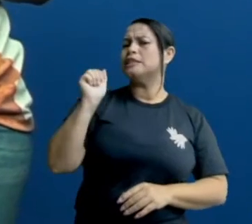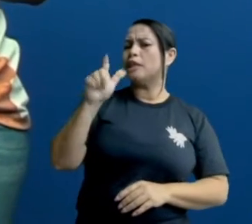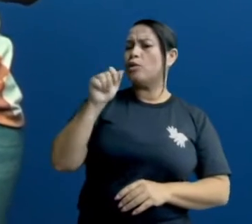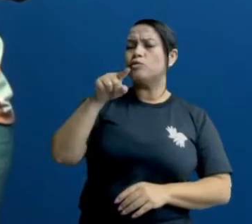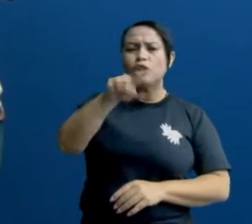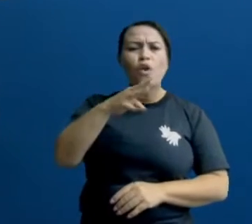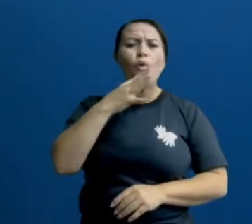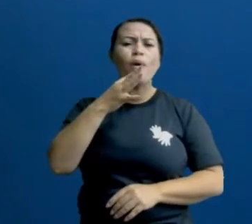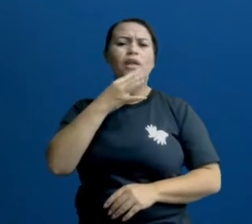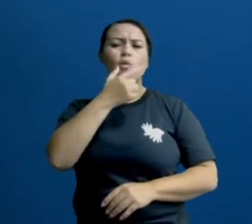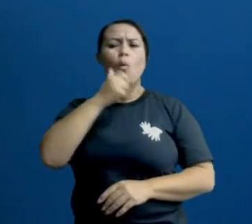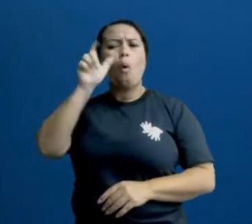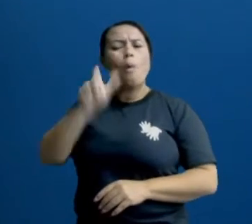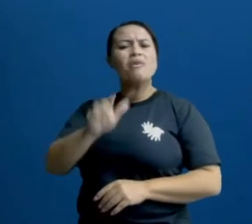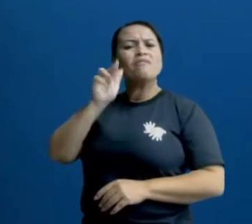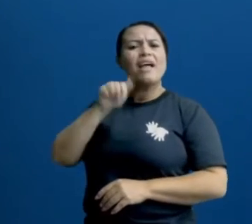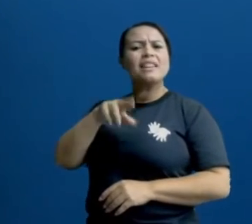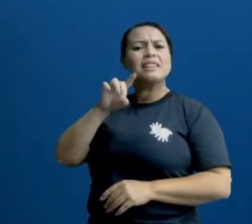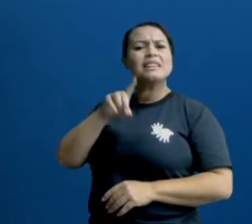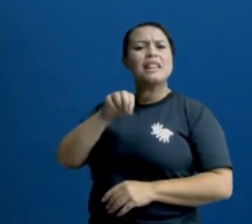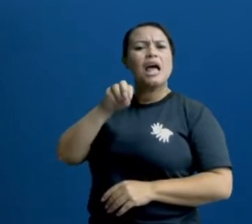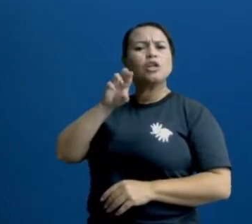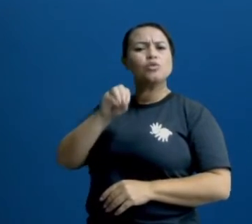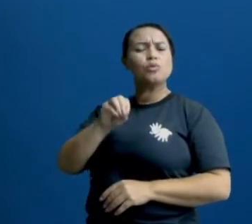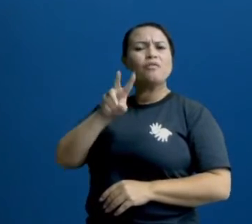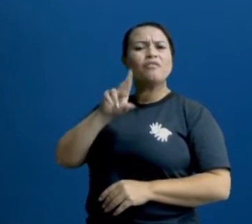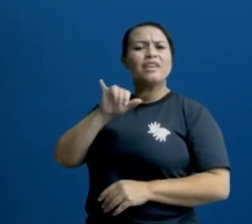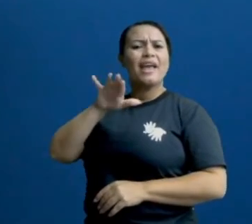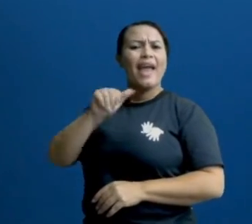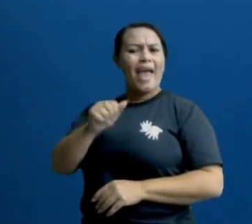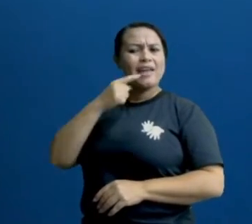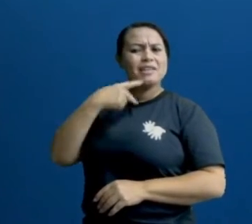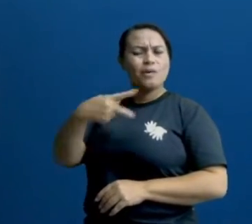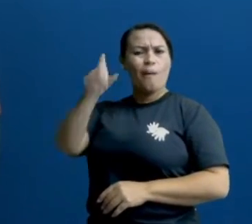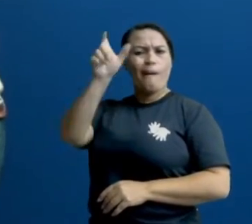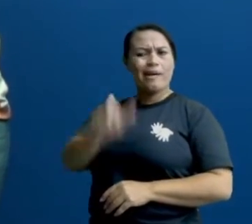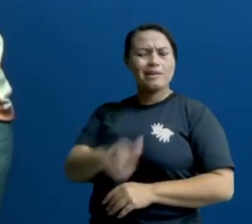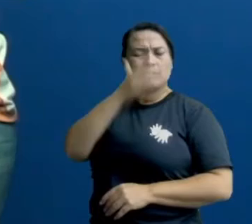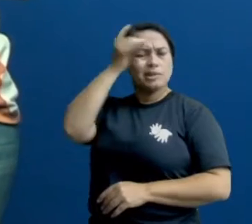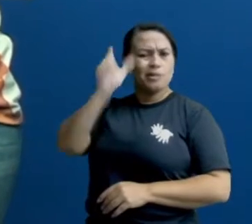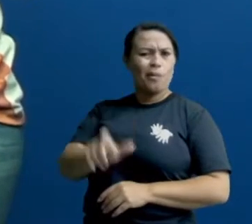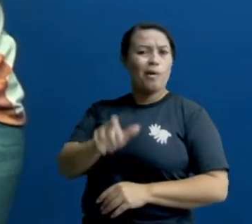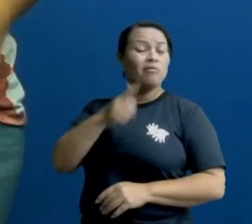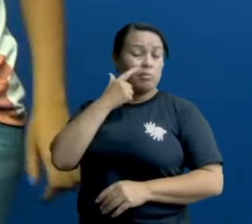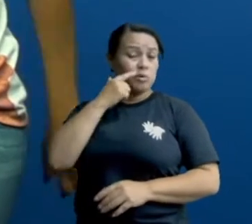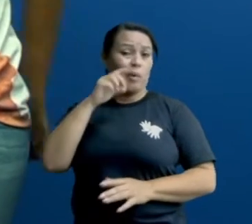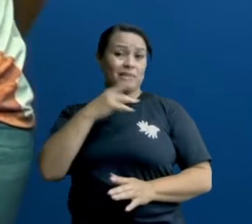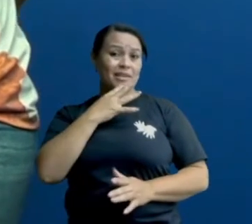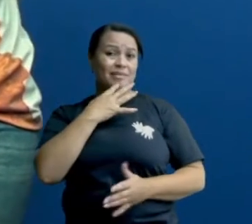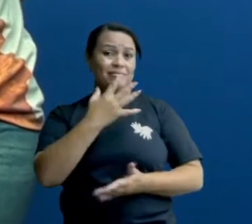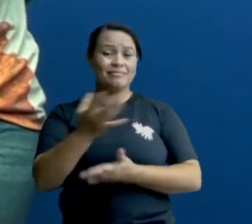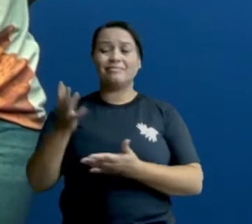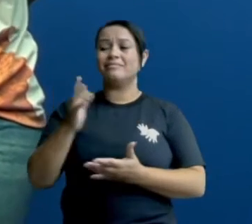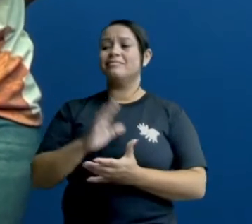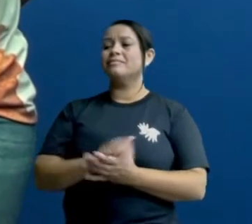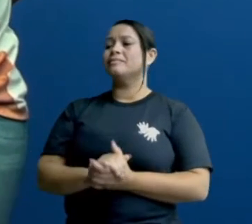quem é Fernando Vieira? Vamos conhecer esses símbolos de luta e vitória da nossa cidade?